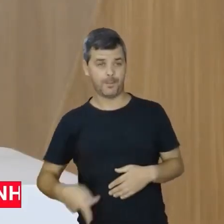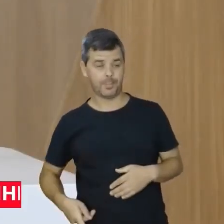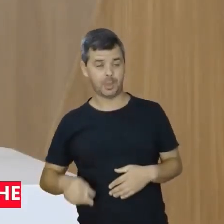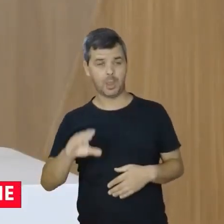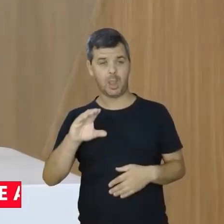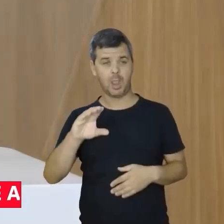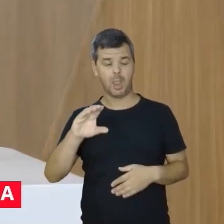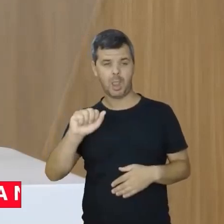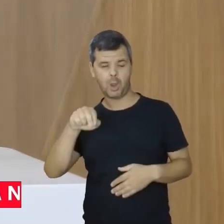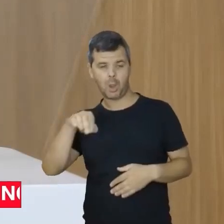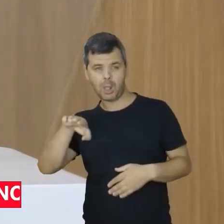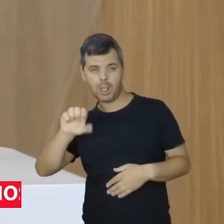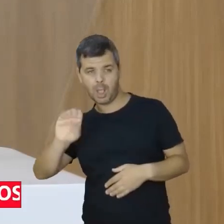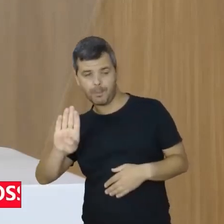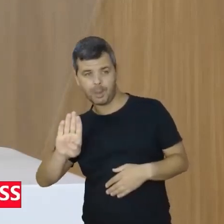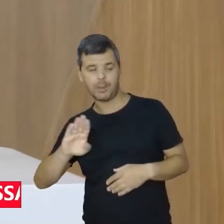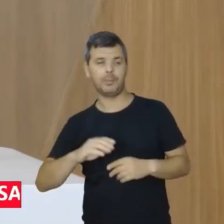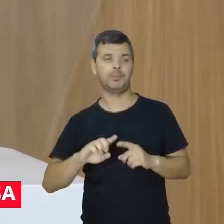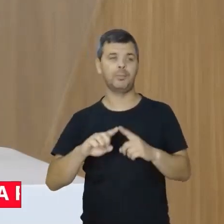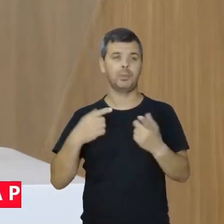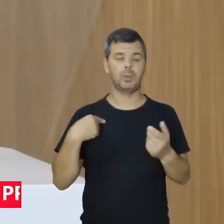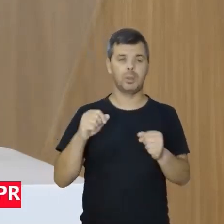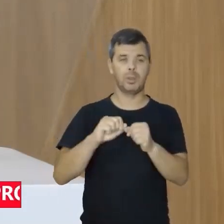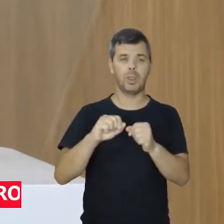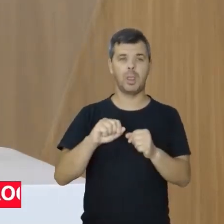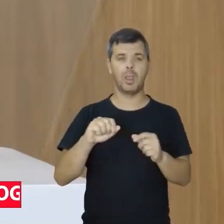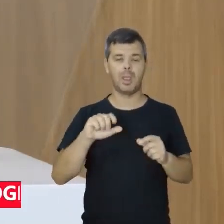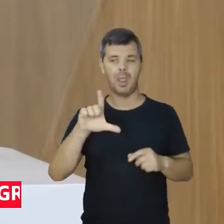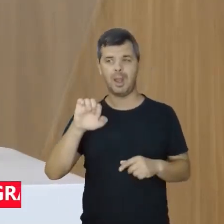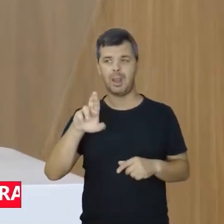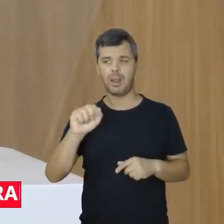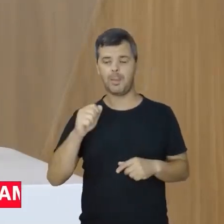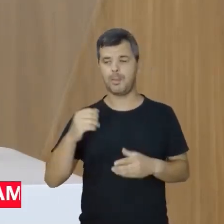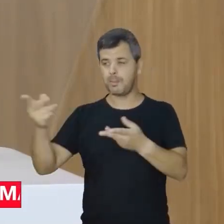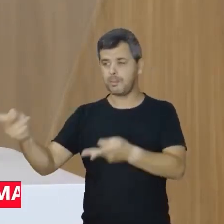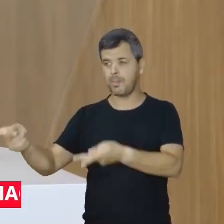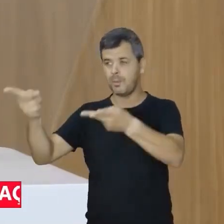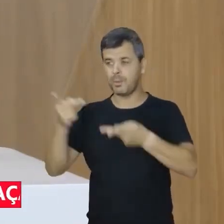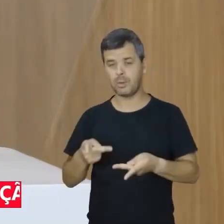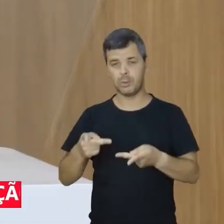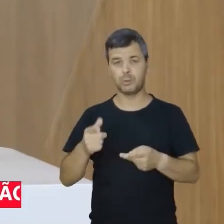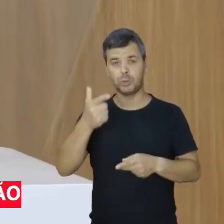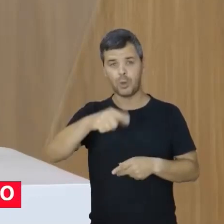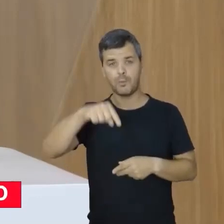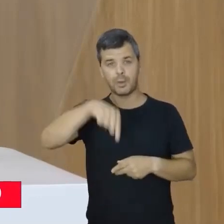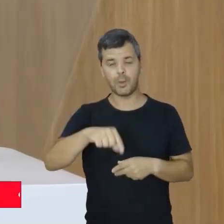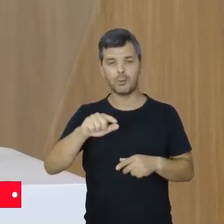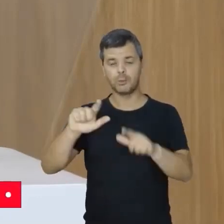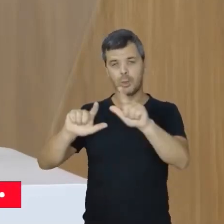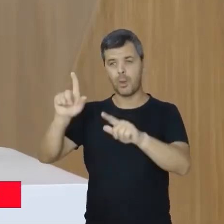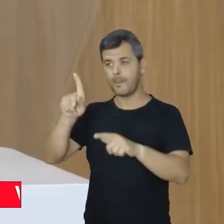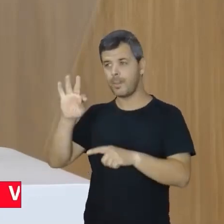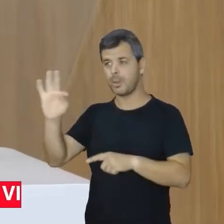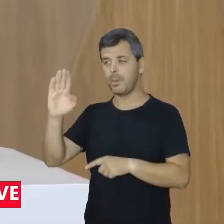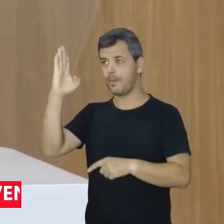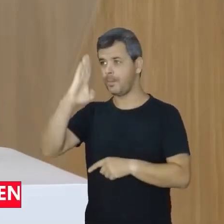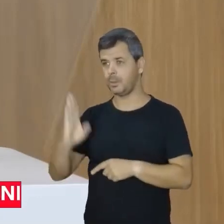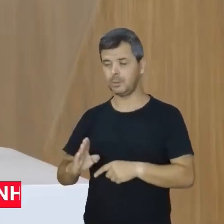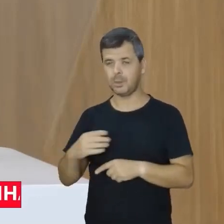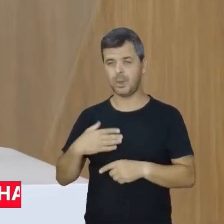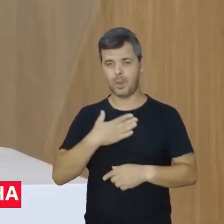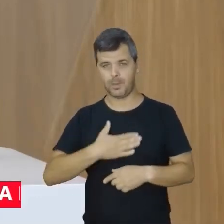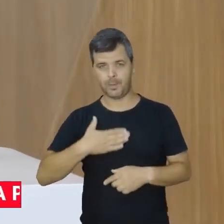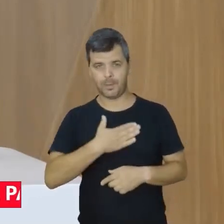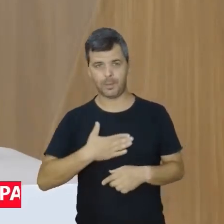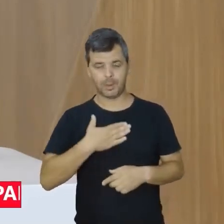Companhia Nacional de Abastecimento, a CONAB, Edgar Preto. Bom dia, bem-vindo mais uma vez ao Jornal PT Brasil. Bom dia, Amanda. Um prazer enorme estar